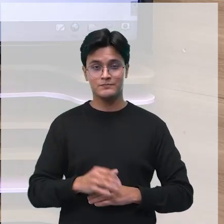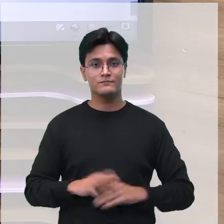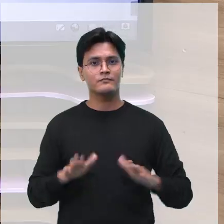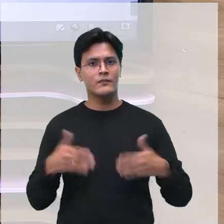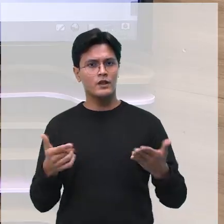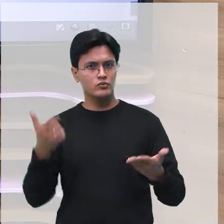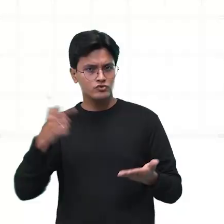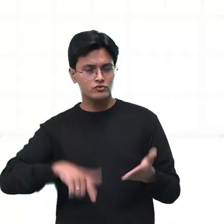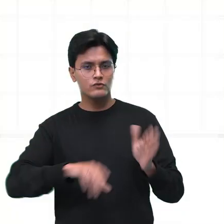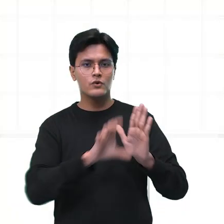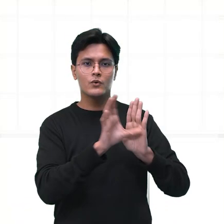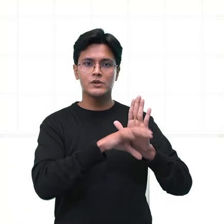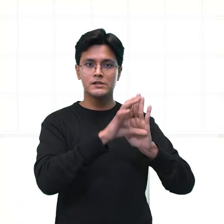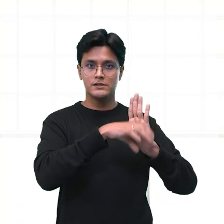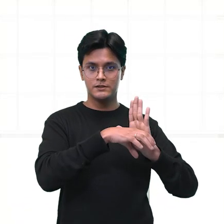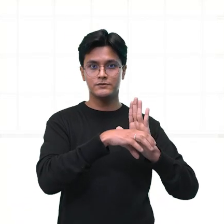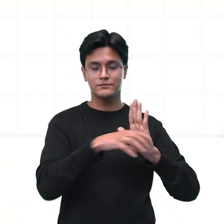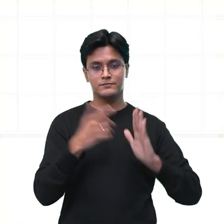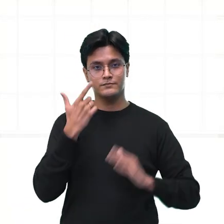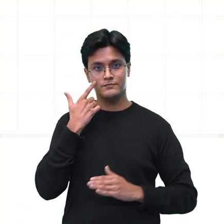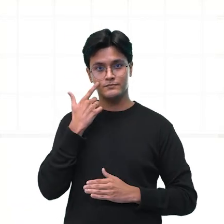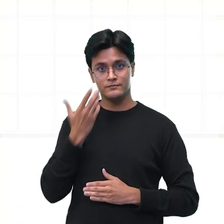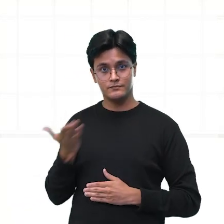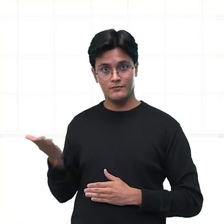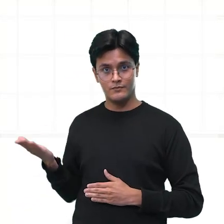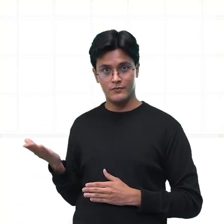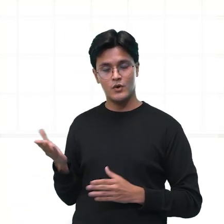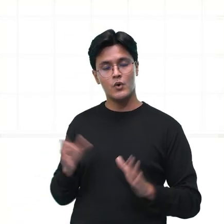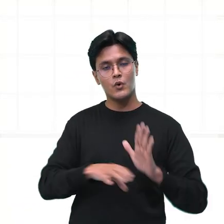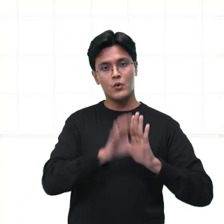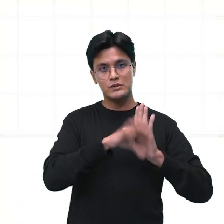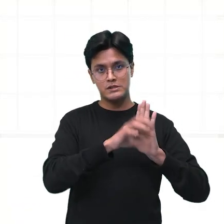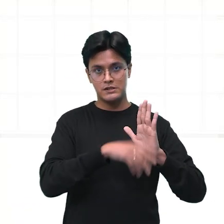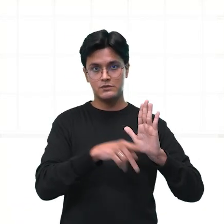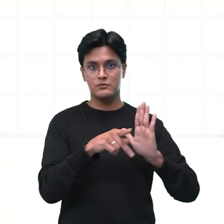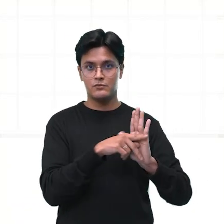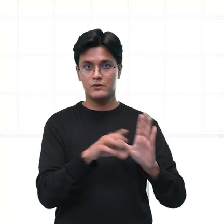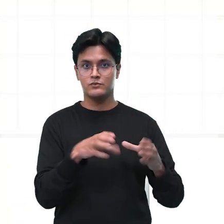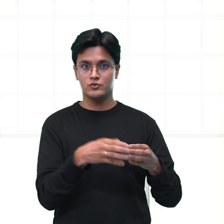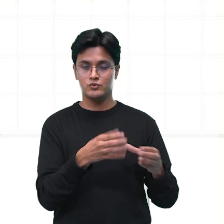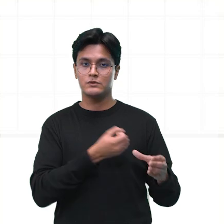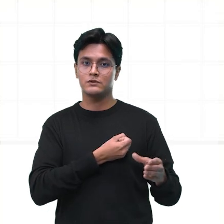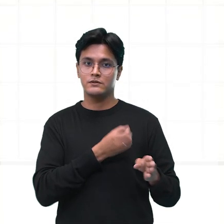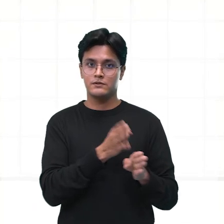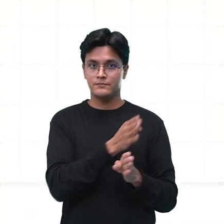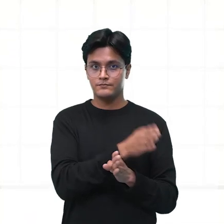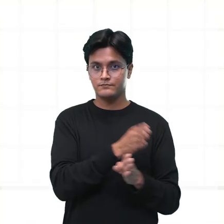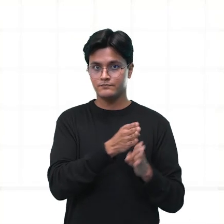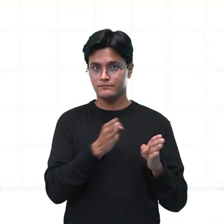pro nosso conceito aqui dos números inteiros Então